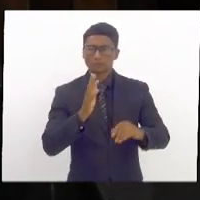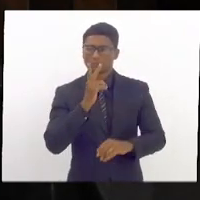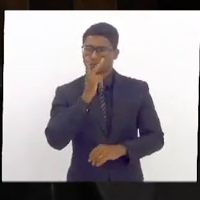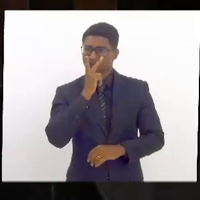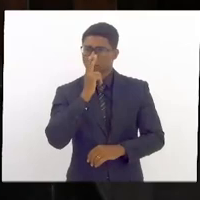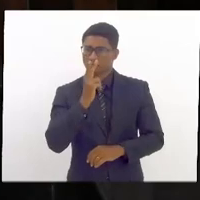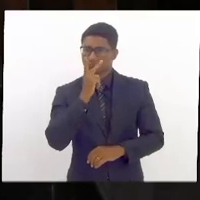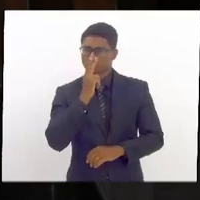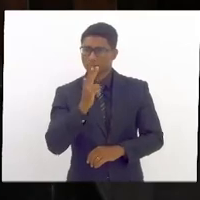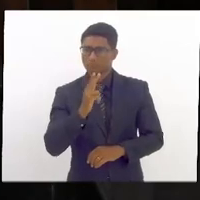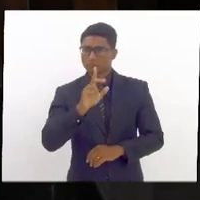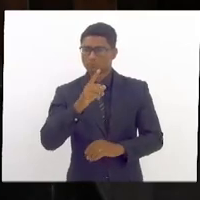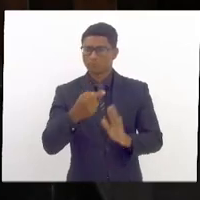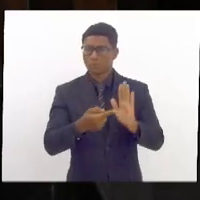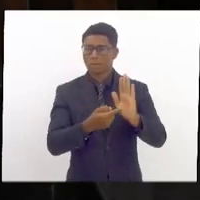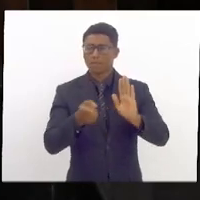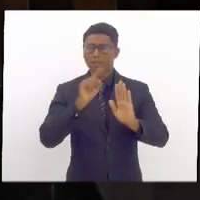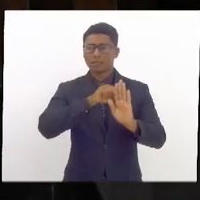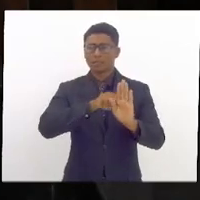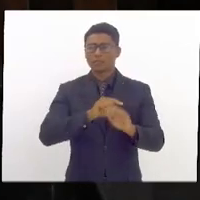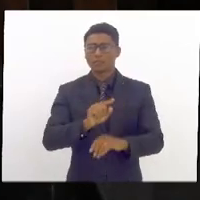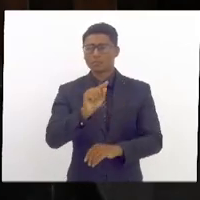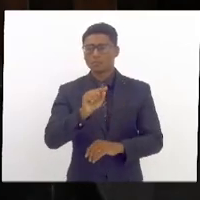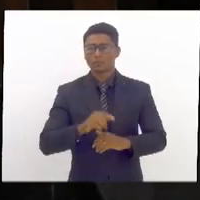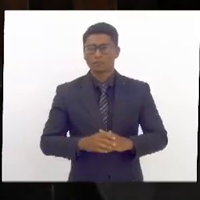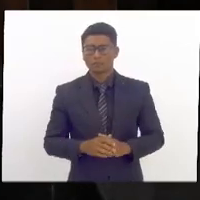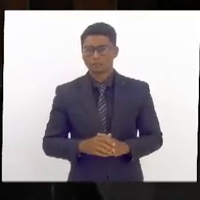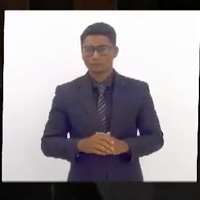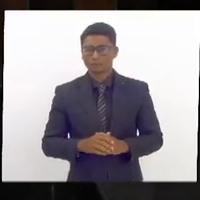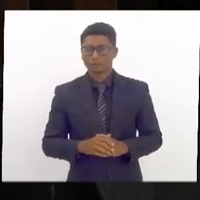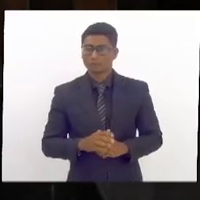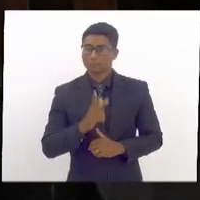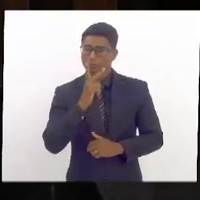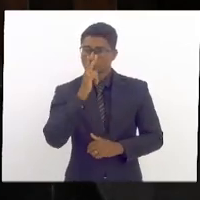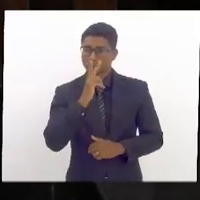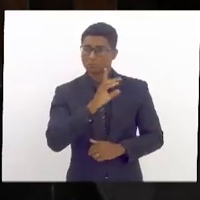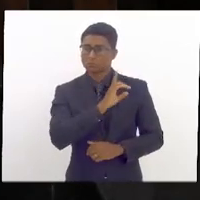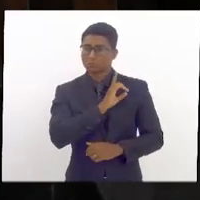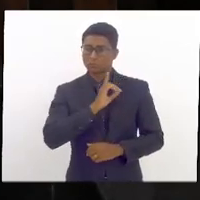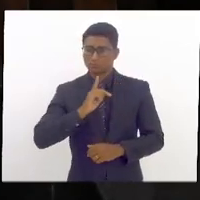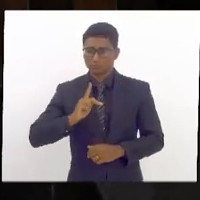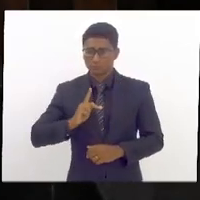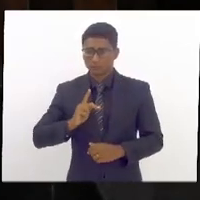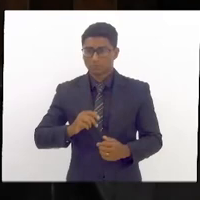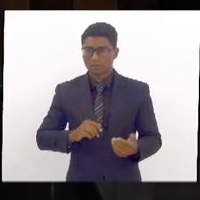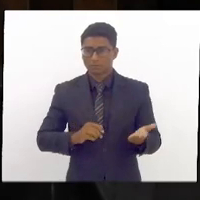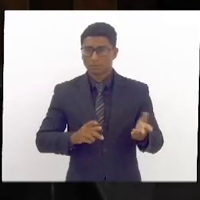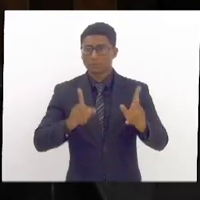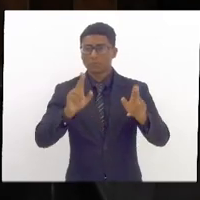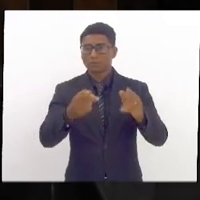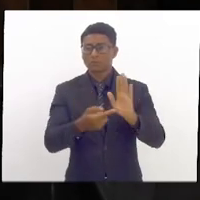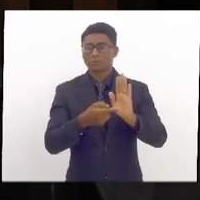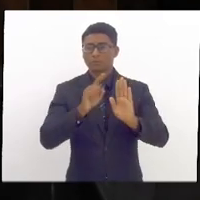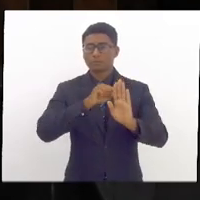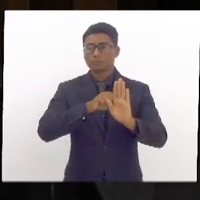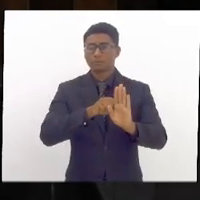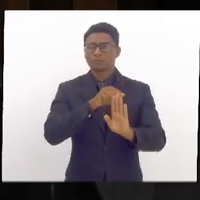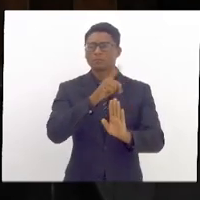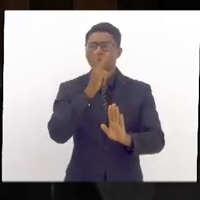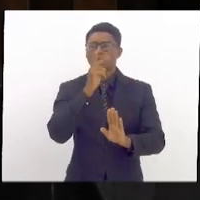como metáfora que me parece que a Defensoria Pública do Estado, como se diz no coloquial, papou mosca